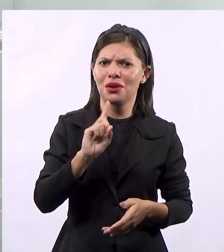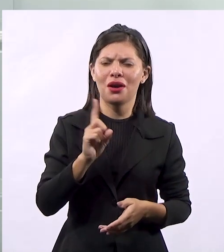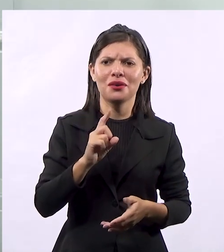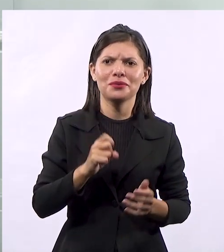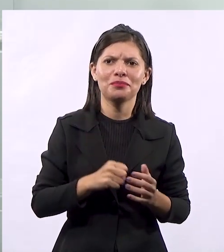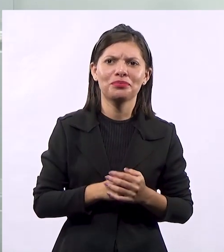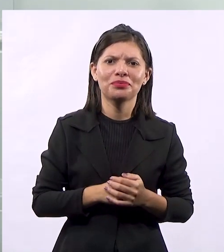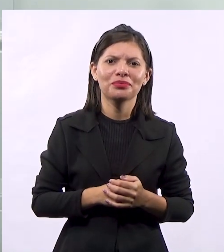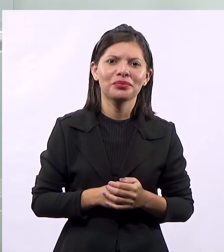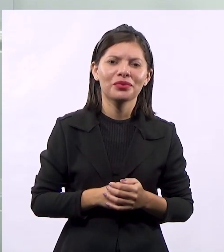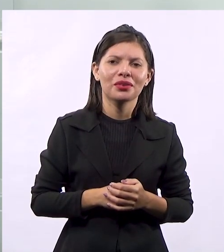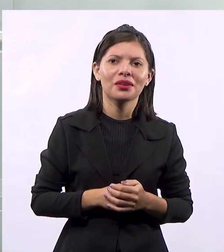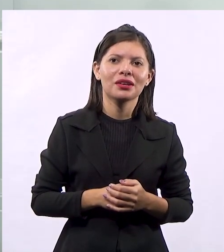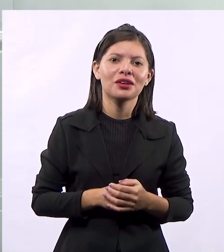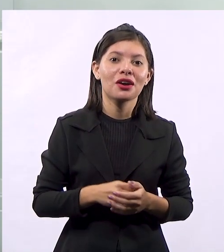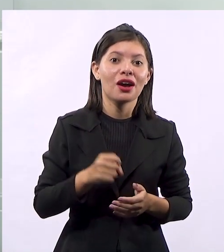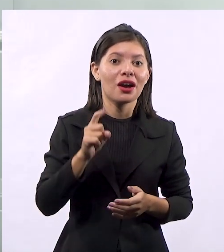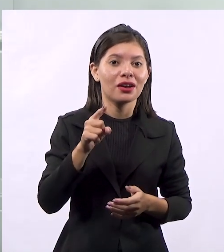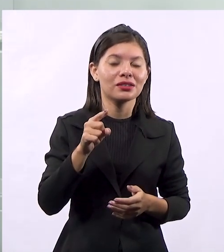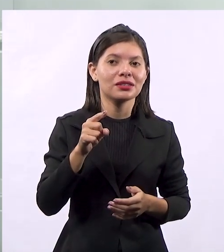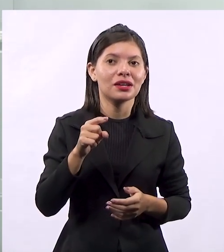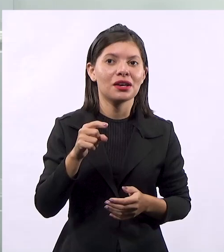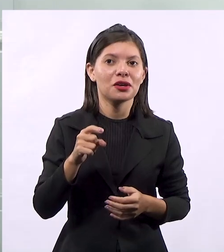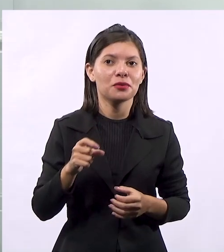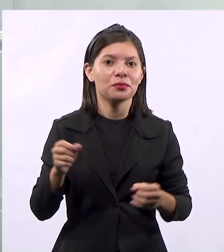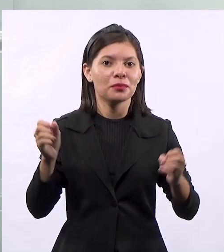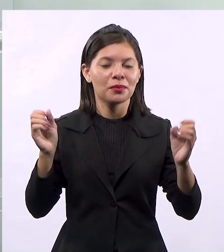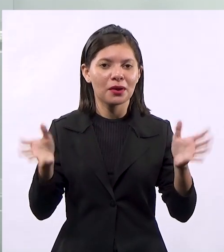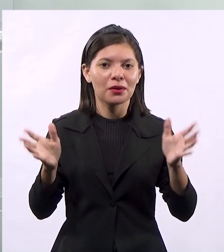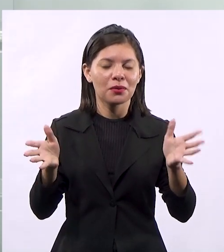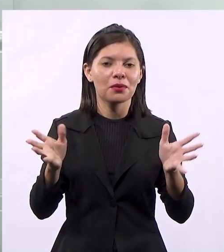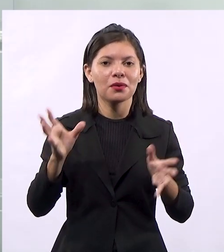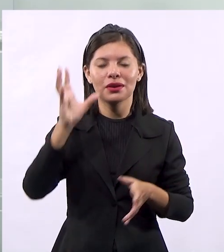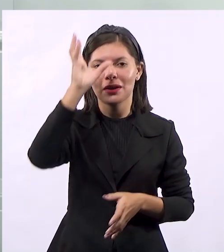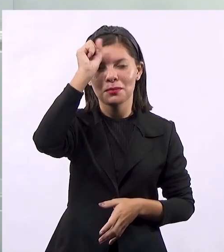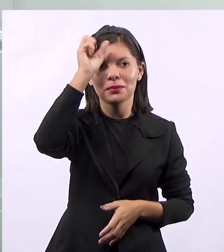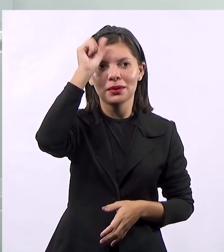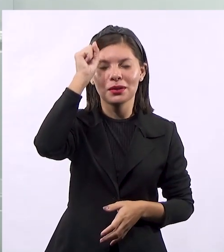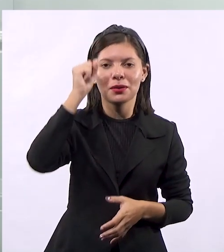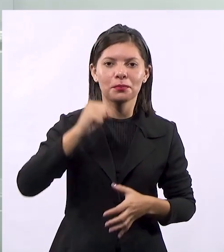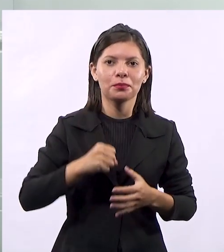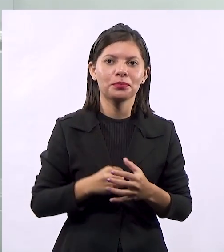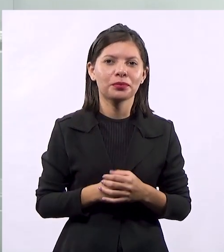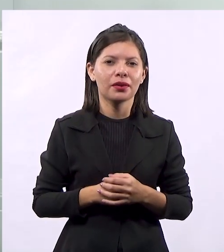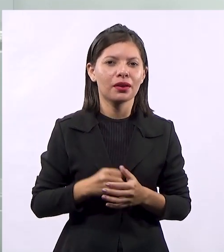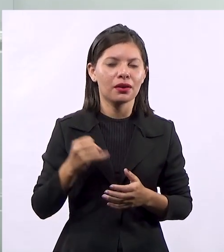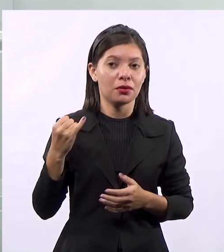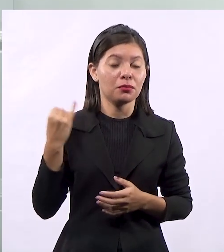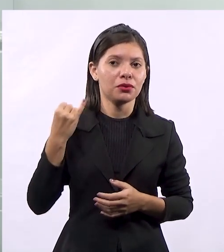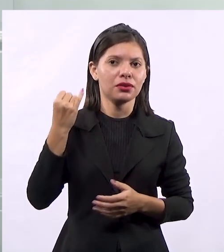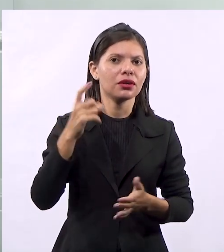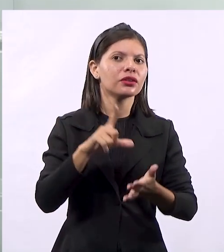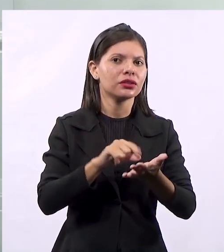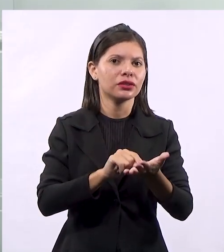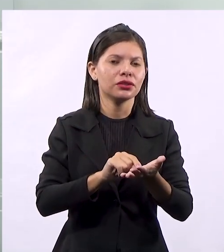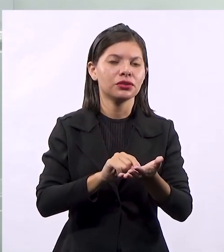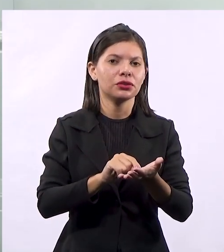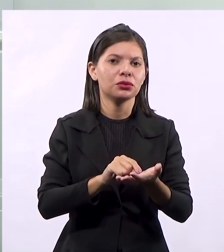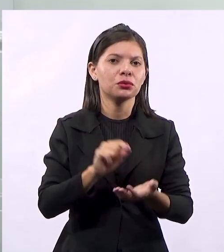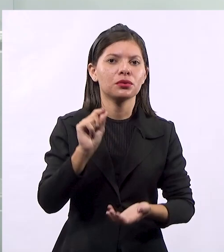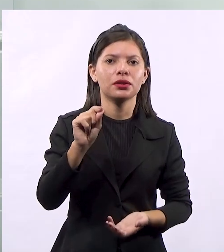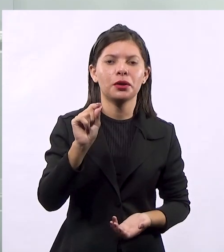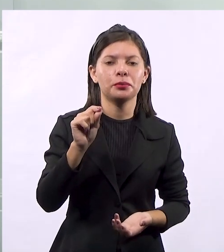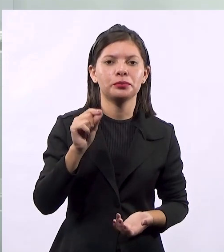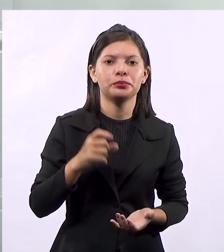já leu o artigo 206? Você sabe o que o artigo 206 trata? Você nunca leu? Você não sabe, você não faz